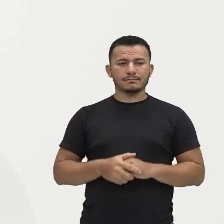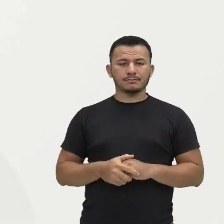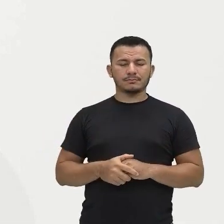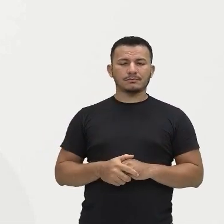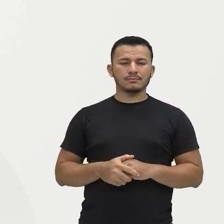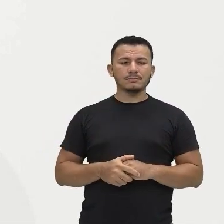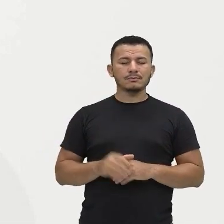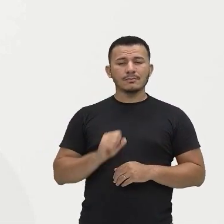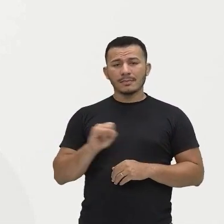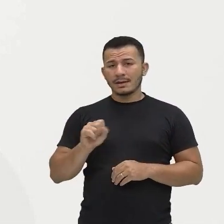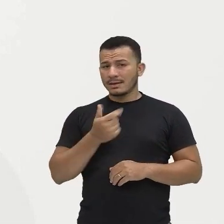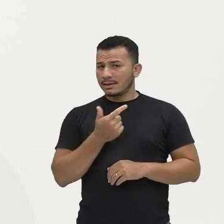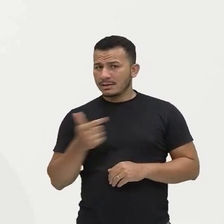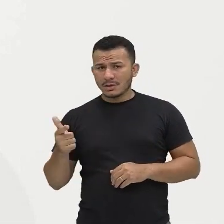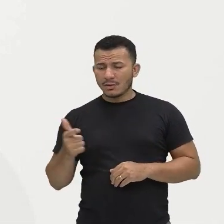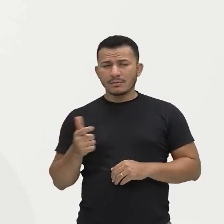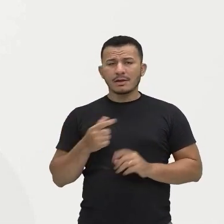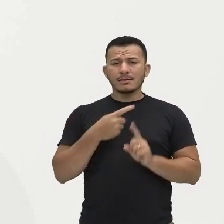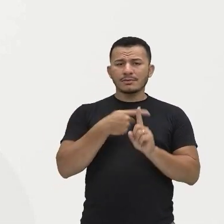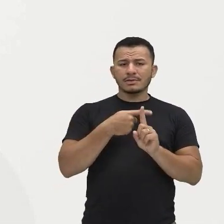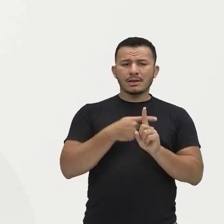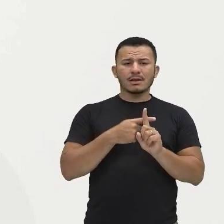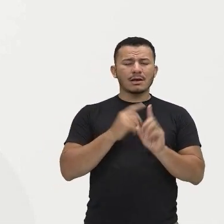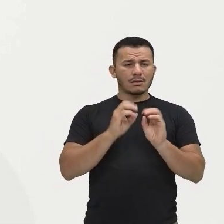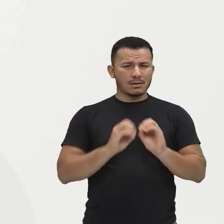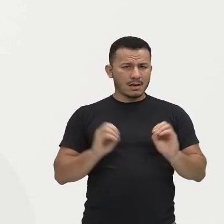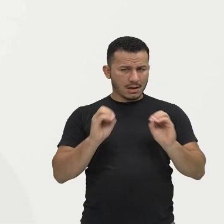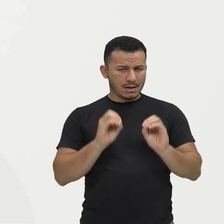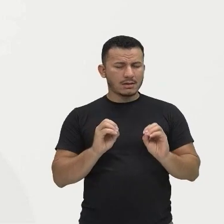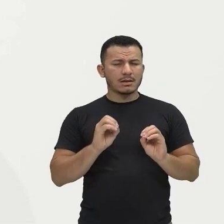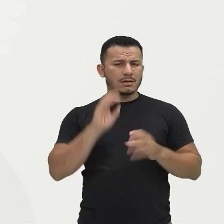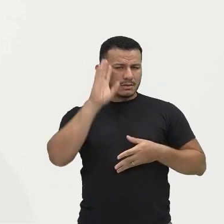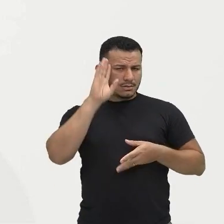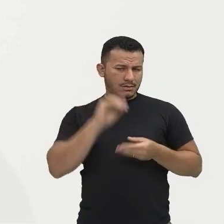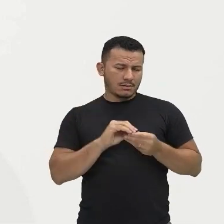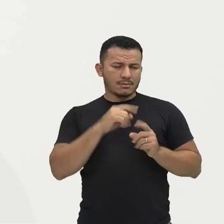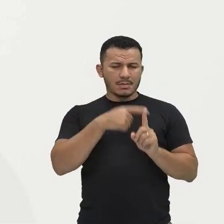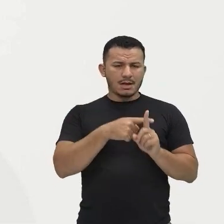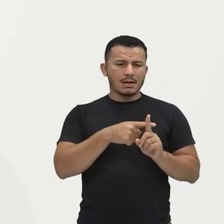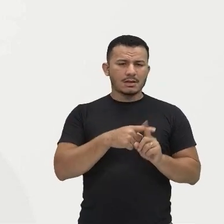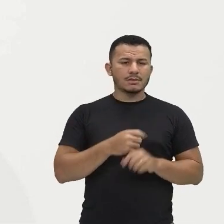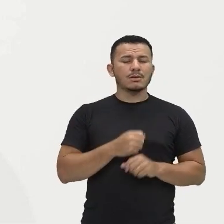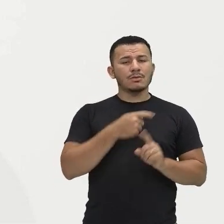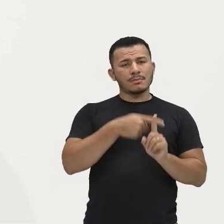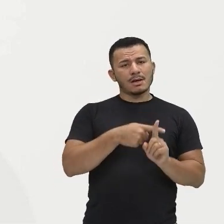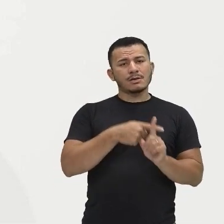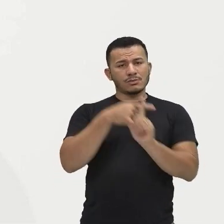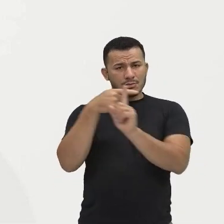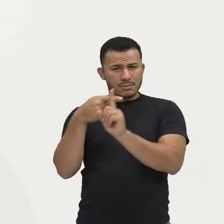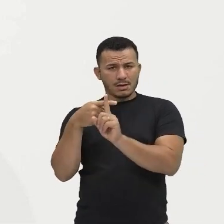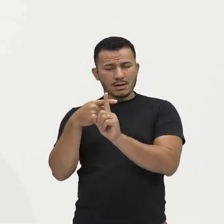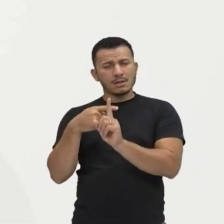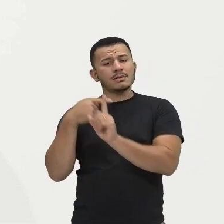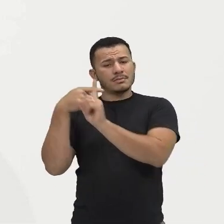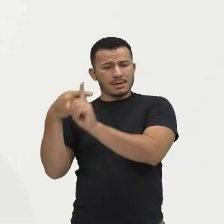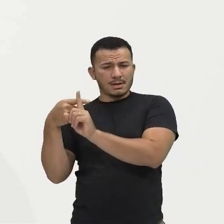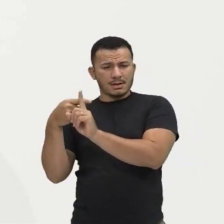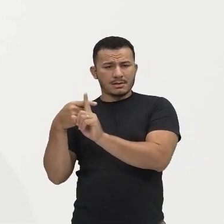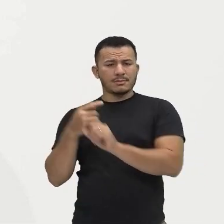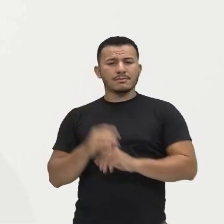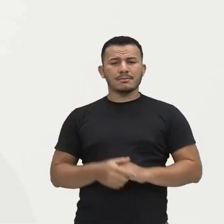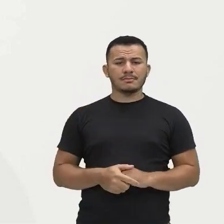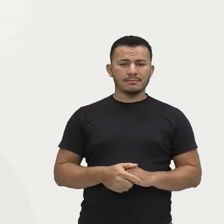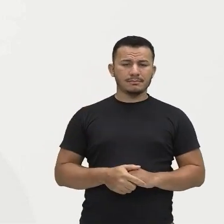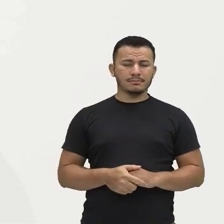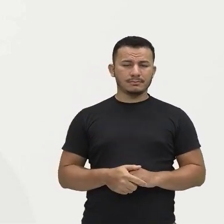Quando não tem escrito nenhum sinalzinho, é mais. Então, mais com mais, isso vai me dar mais. Mais 3.